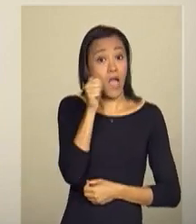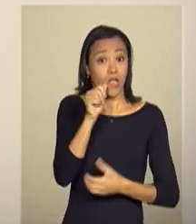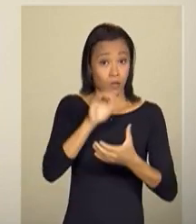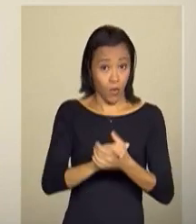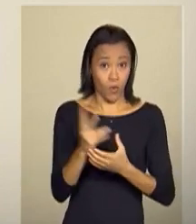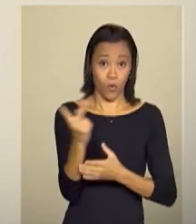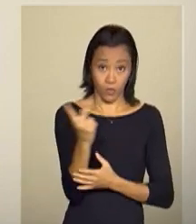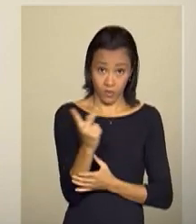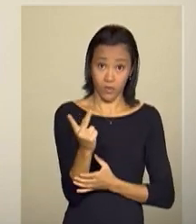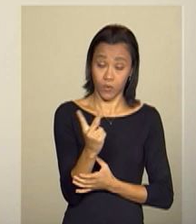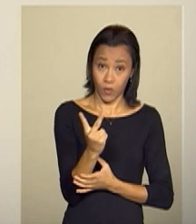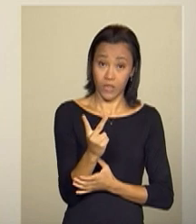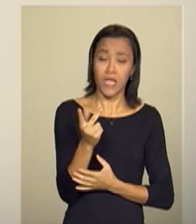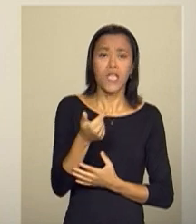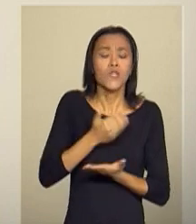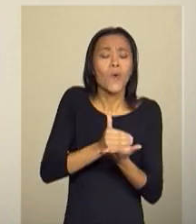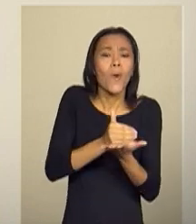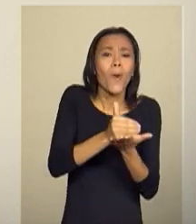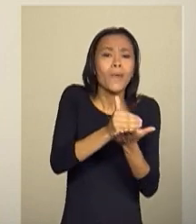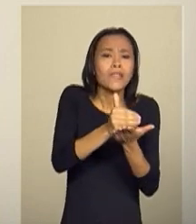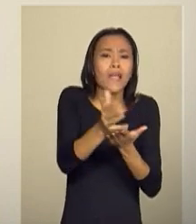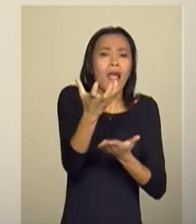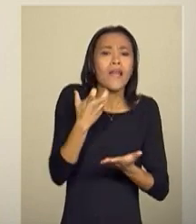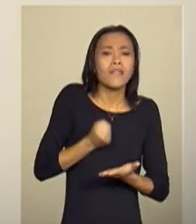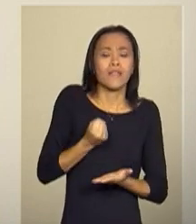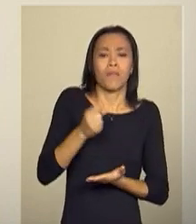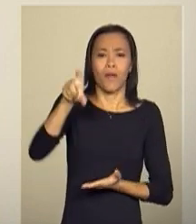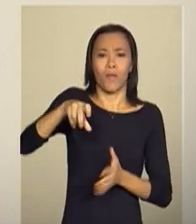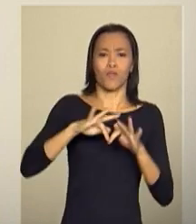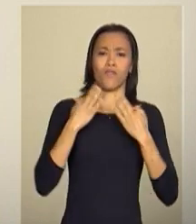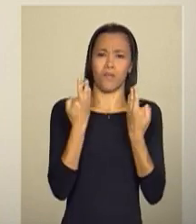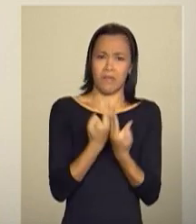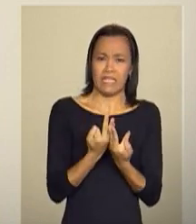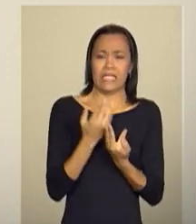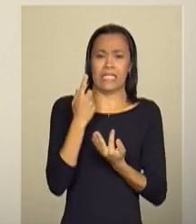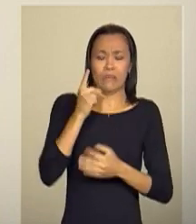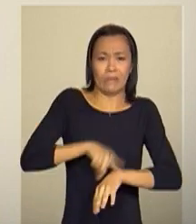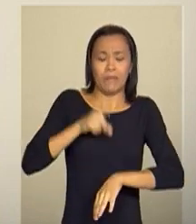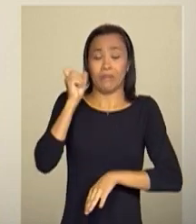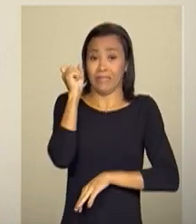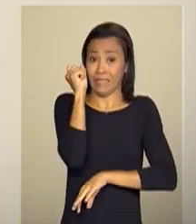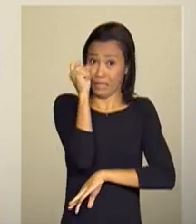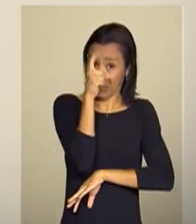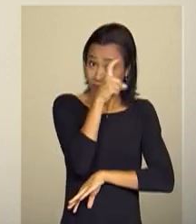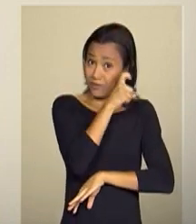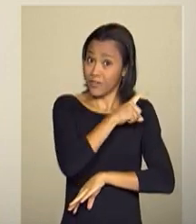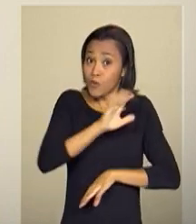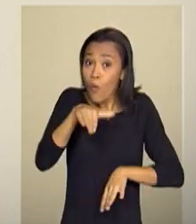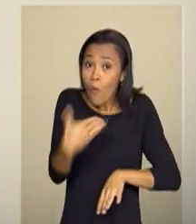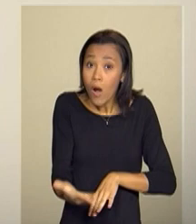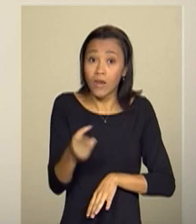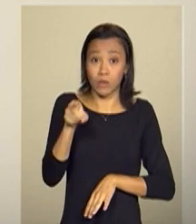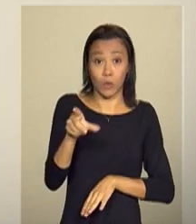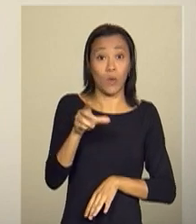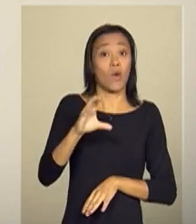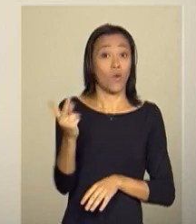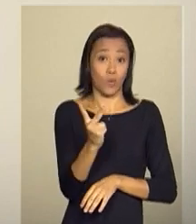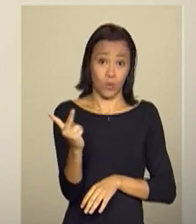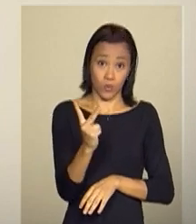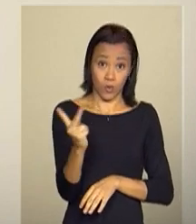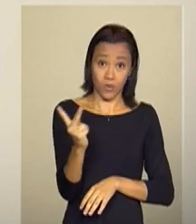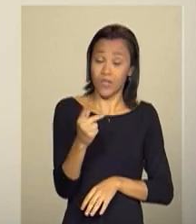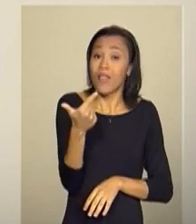a daur inid eles começaram a receber o bolsa família numa época muito difícil quando o Cícero e a daur